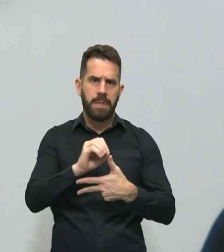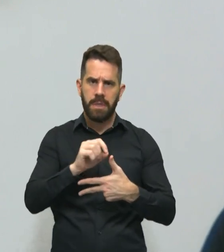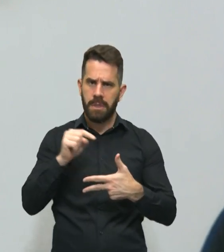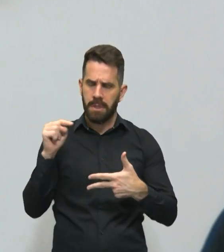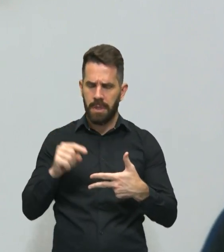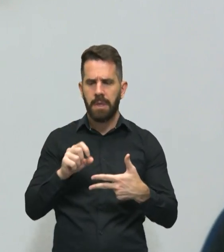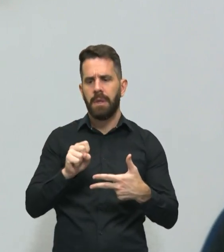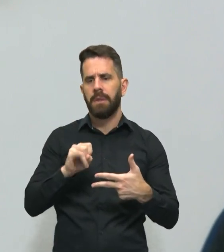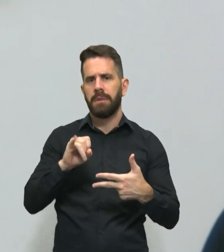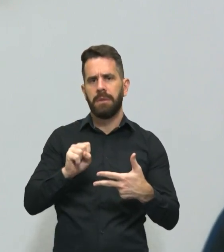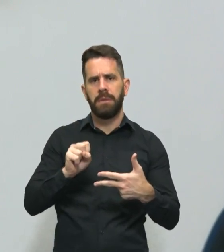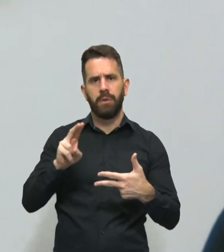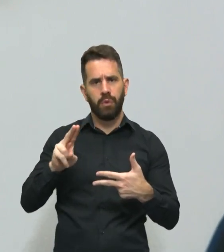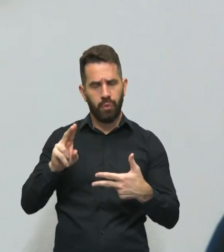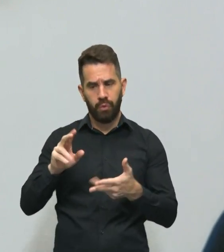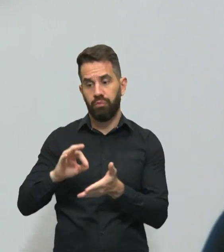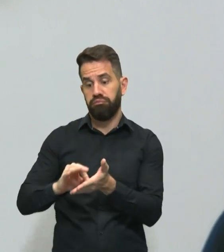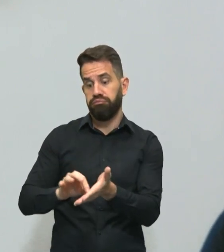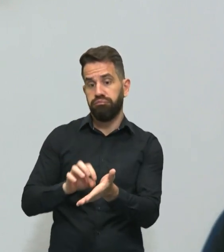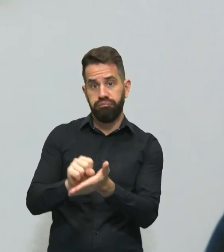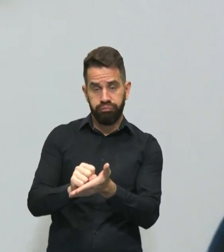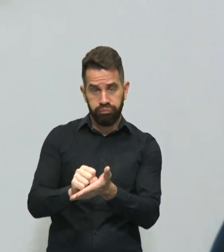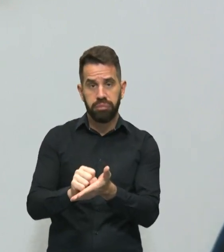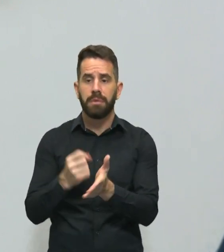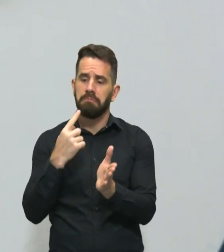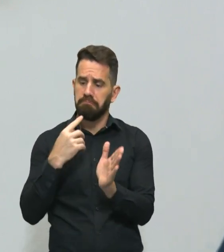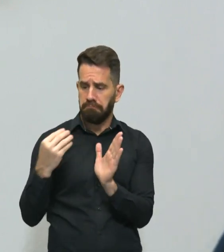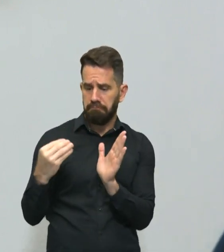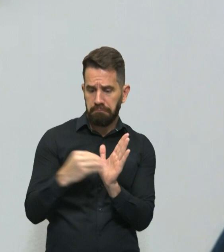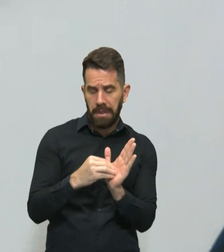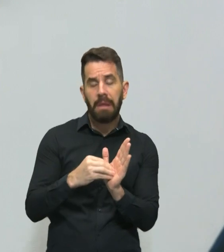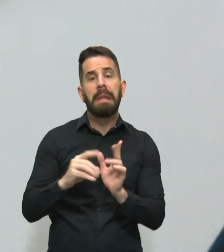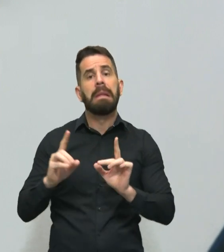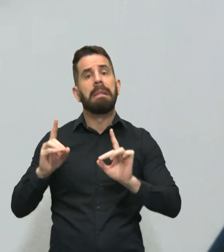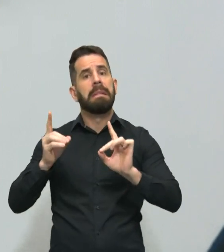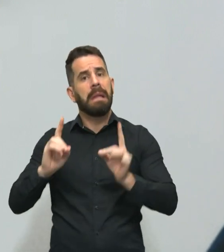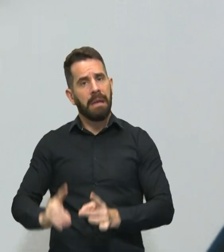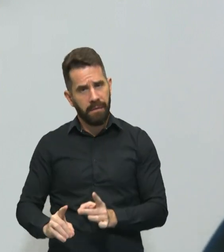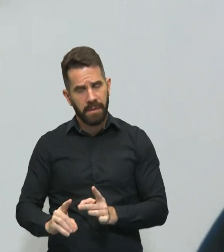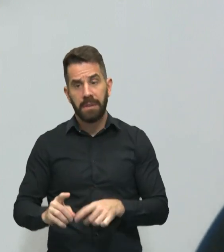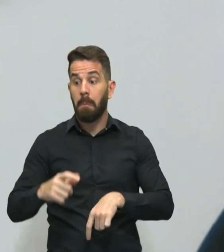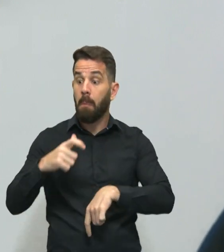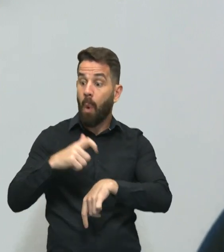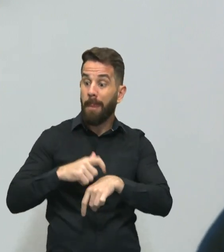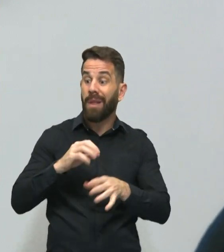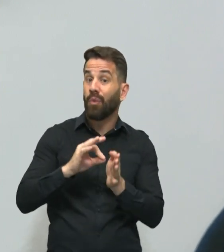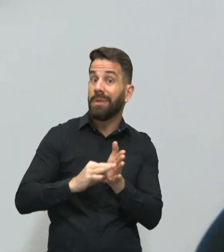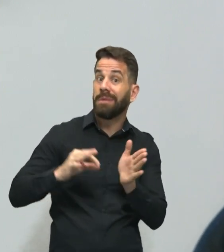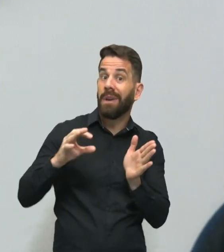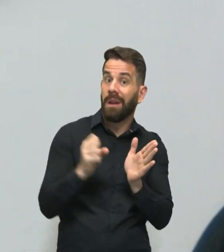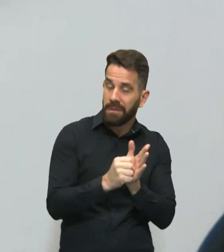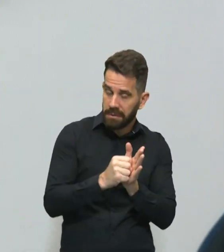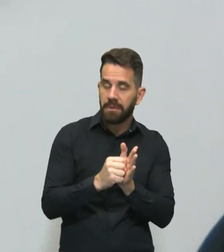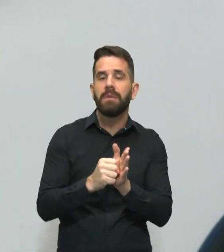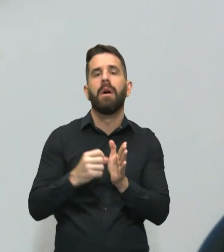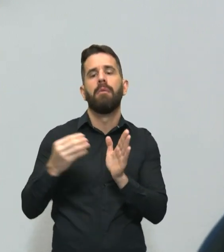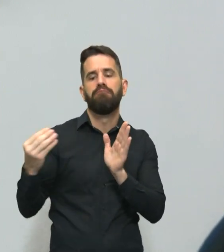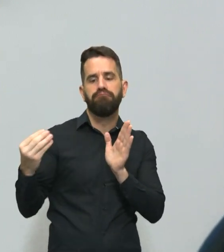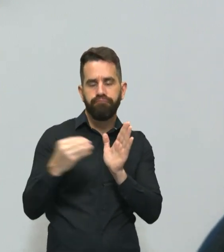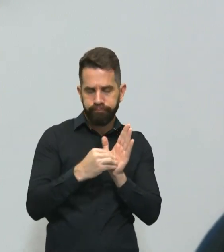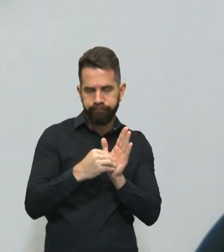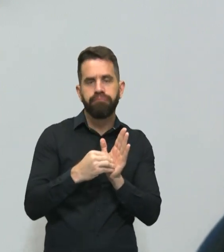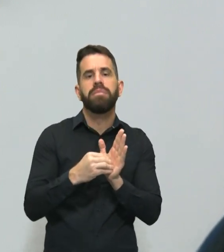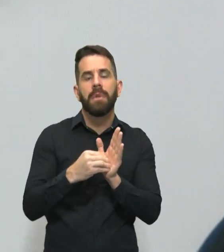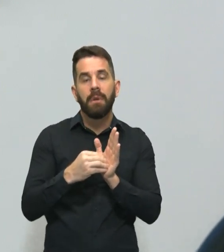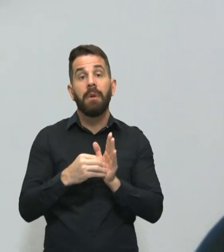o seu indicar, que é uma pessoa com deficiência, direto na sua inscrição, né? E podendo, assim, através